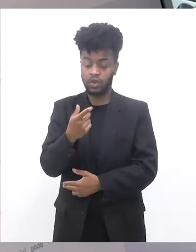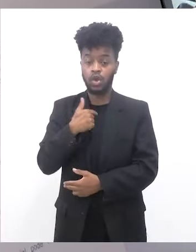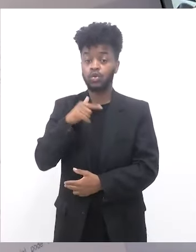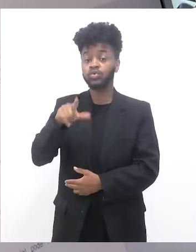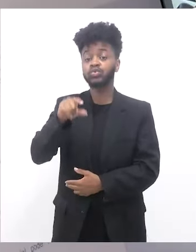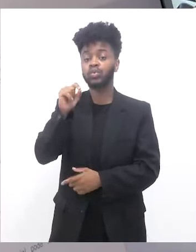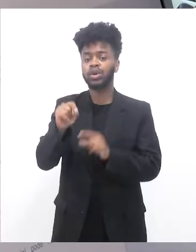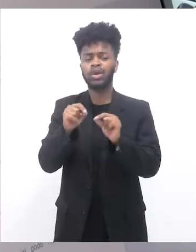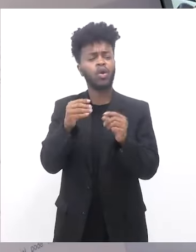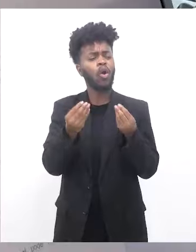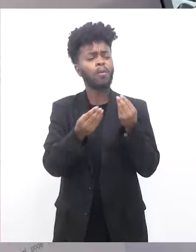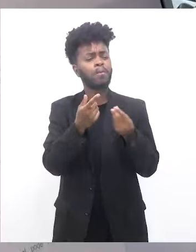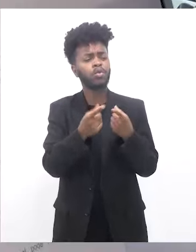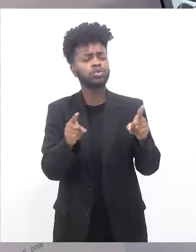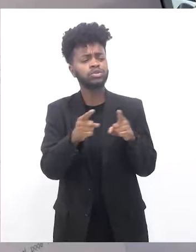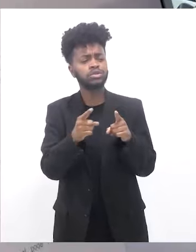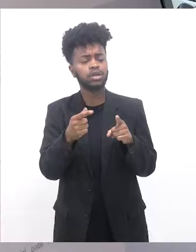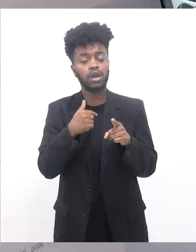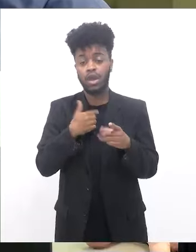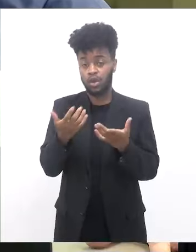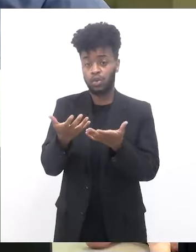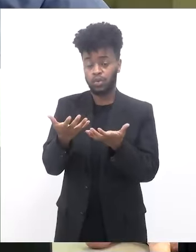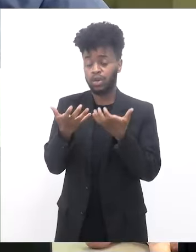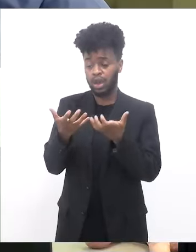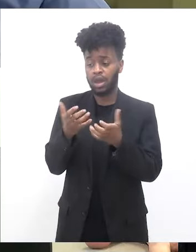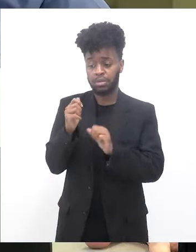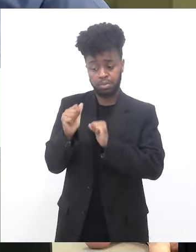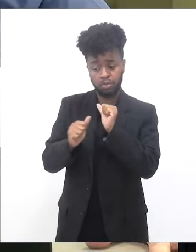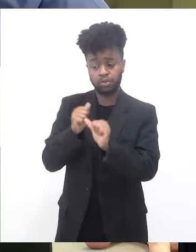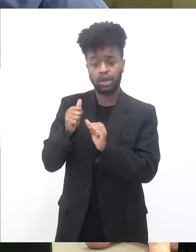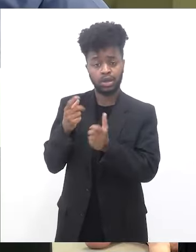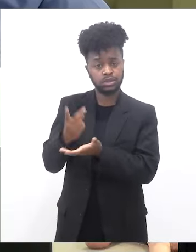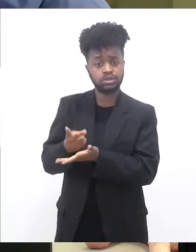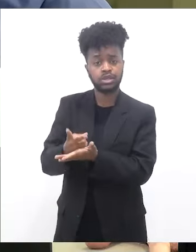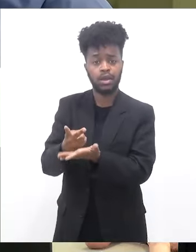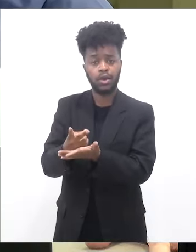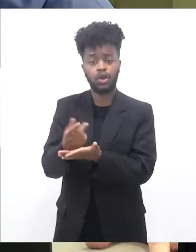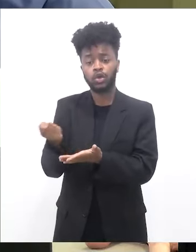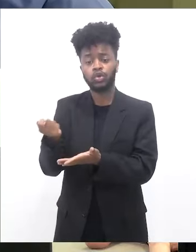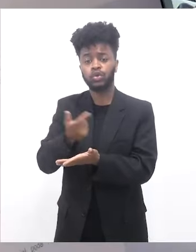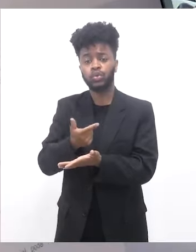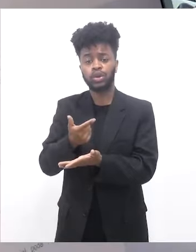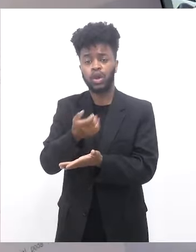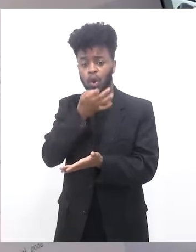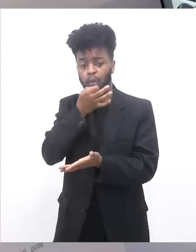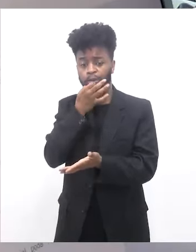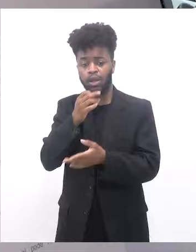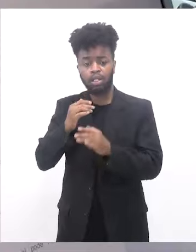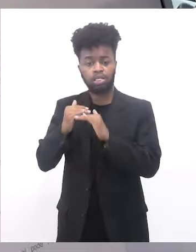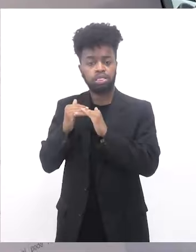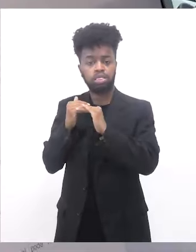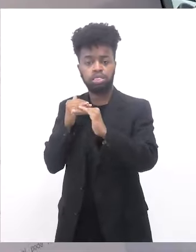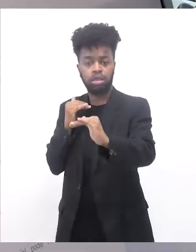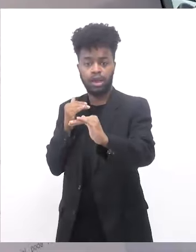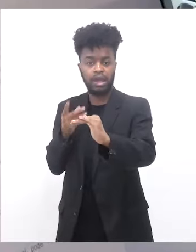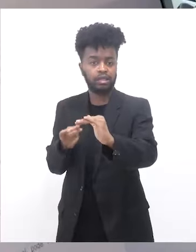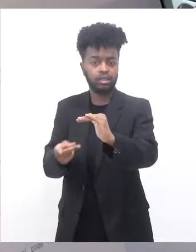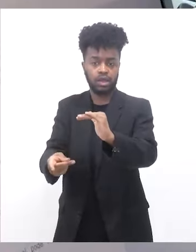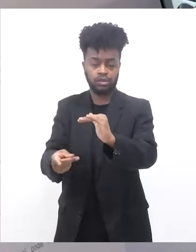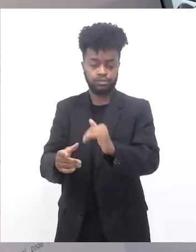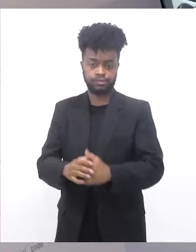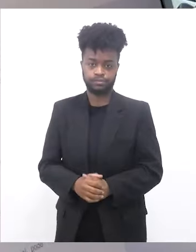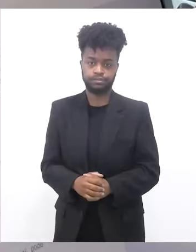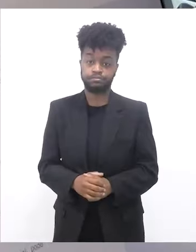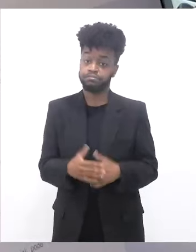eu prefiro ter... Como é que é a música? Eu prefiro ser essa metamorfose ambulante. Essa metamorfose ambulante do que ter aquela velha